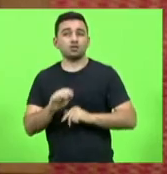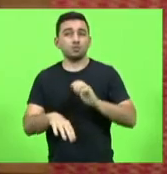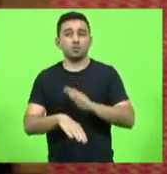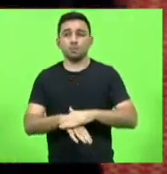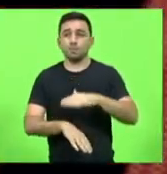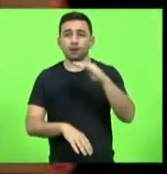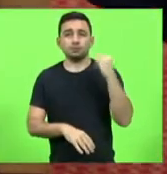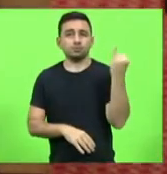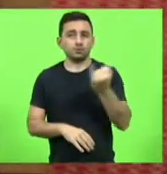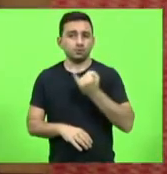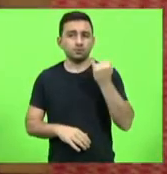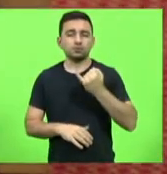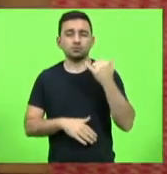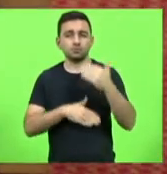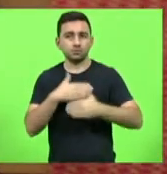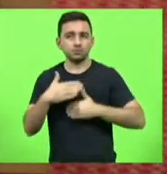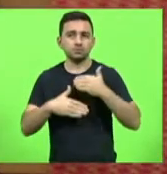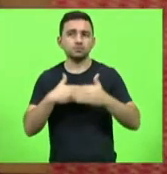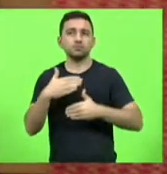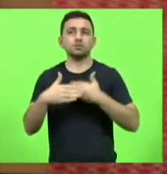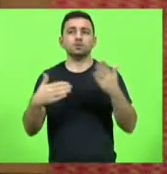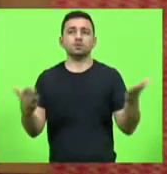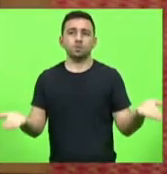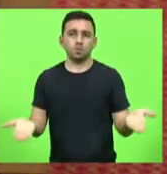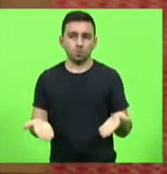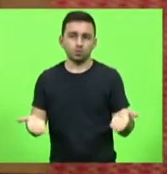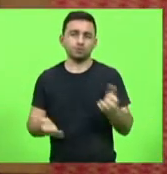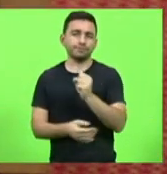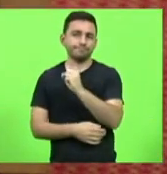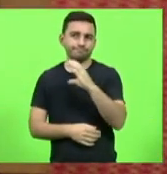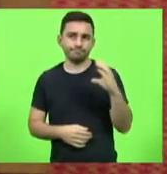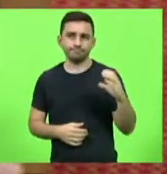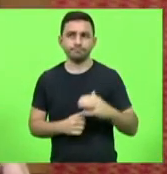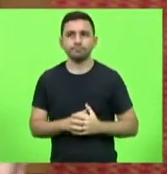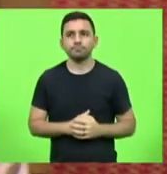para o desenvolvimento hoje de Santa Catarina.